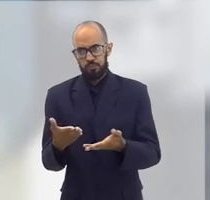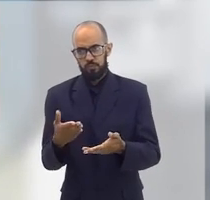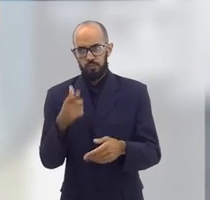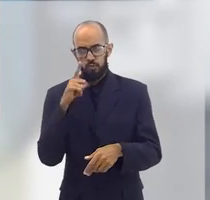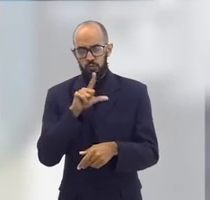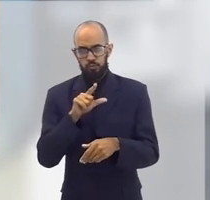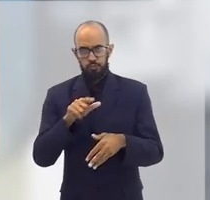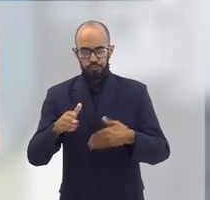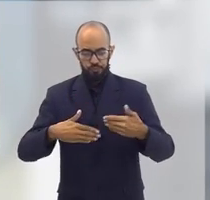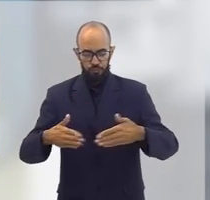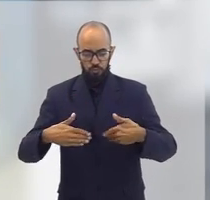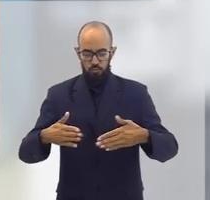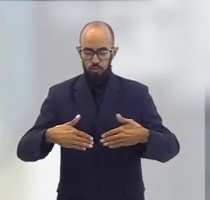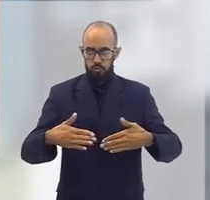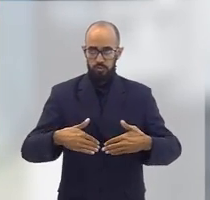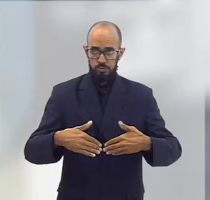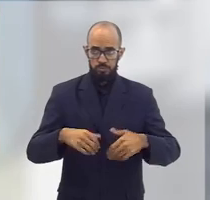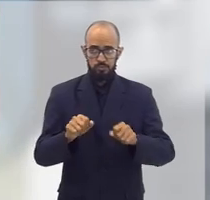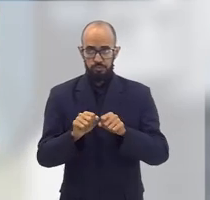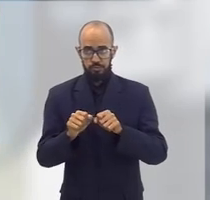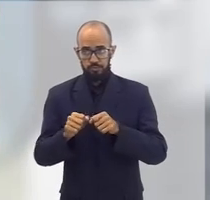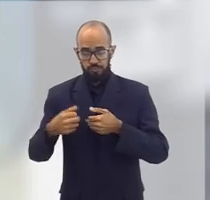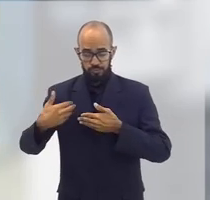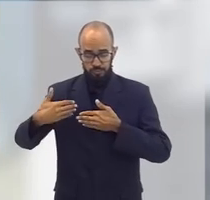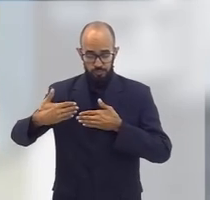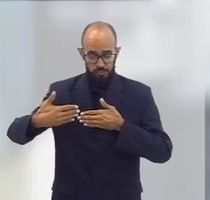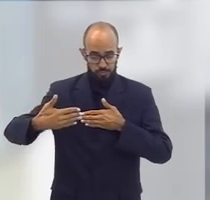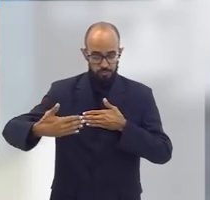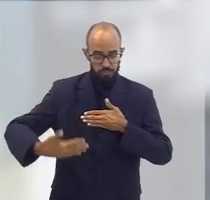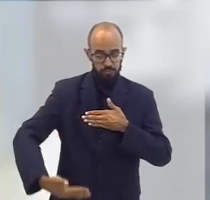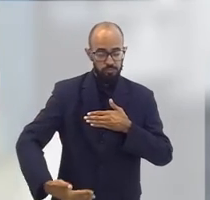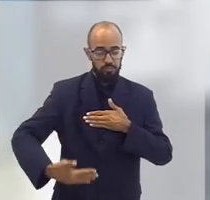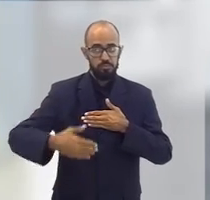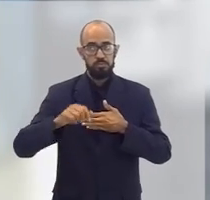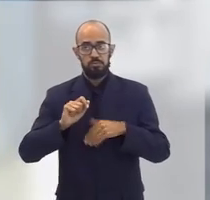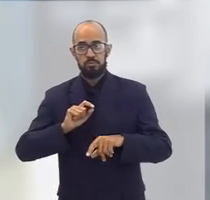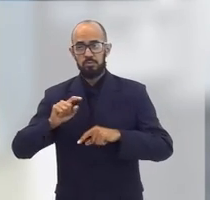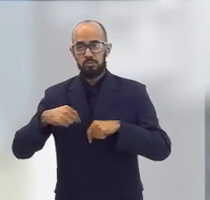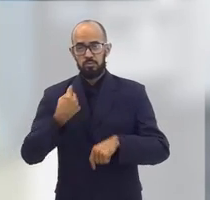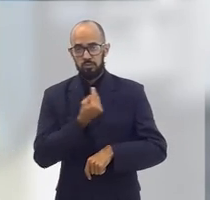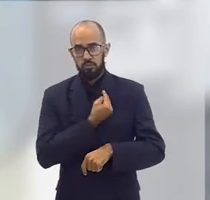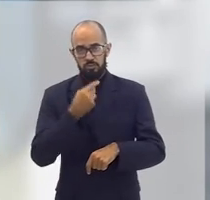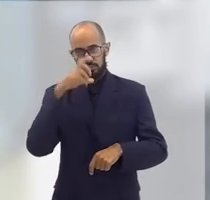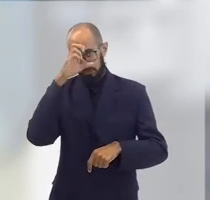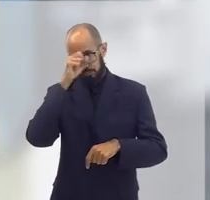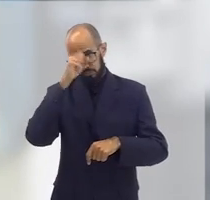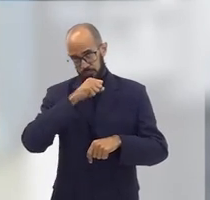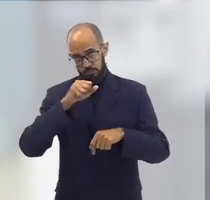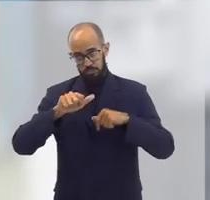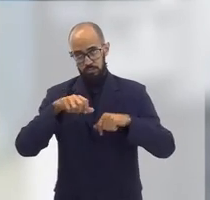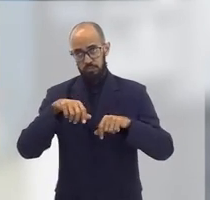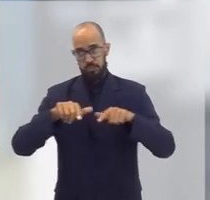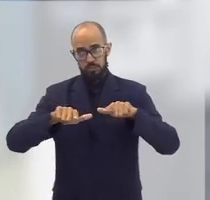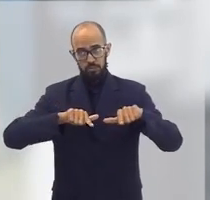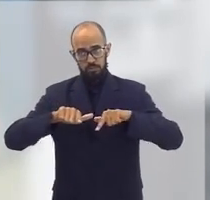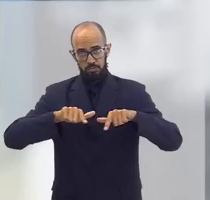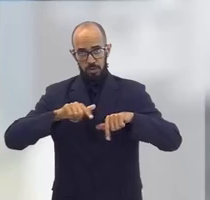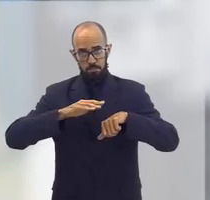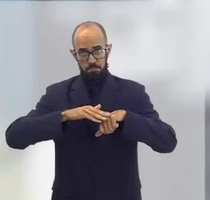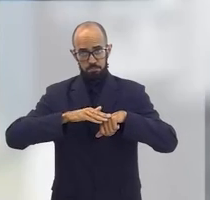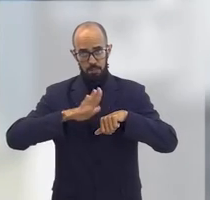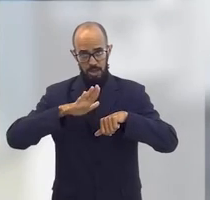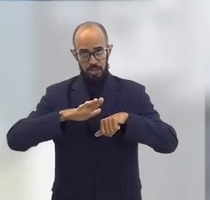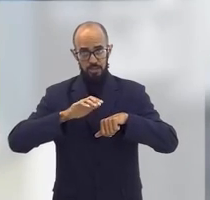o ganho de eficiência que foi gerado nesse período, quer dizer, o aprendizado, nós aprendemos a trabalhar mais com